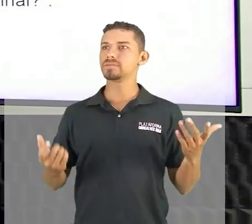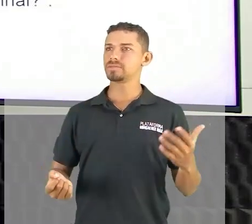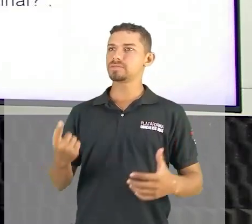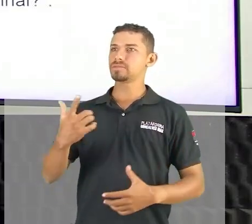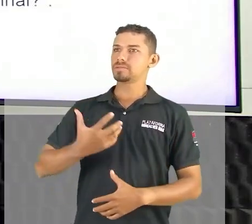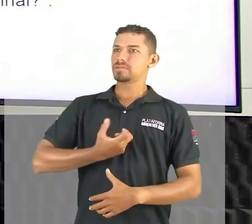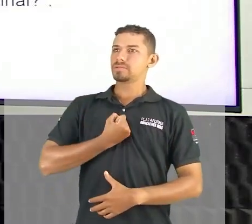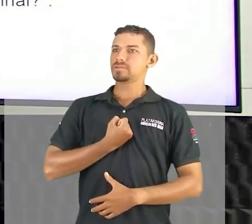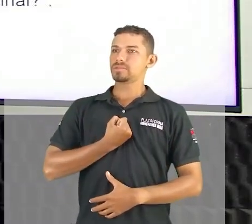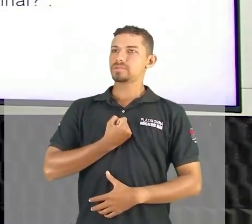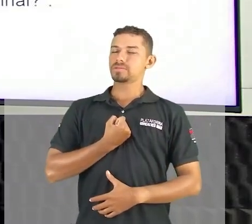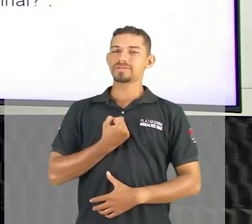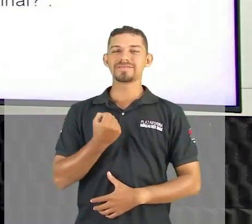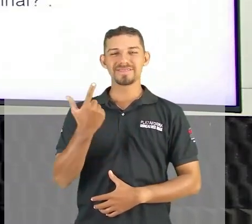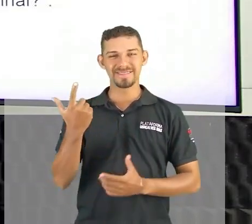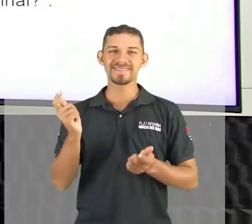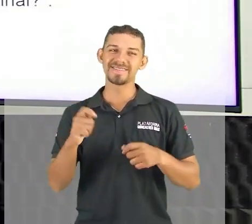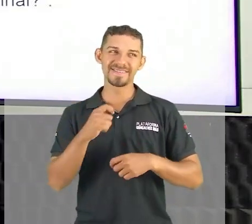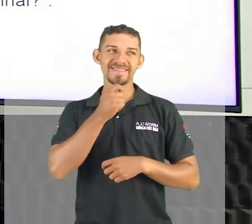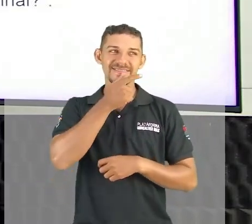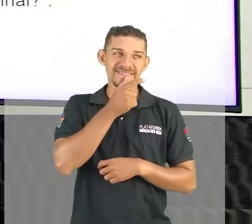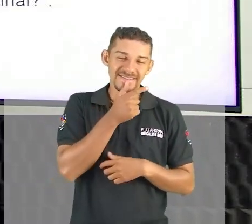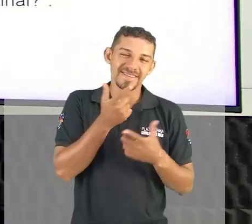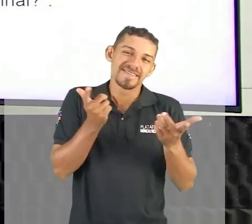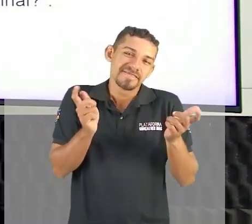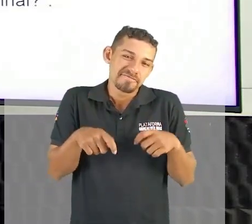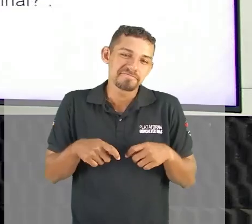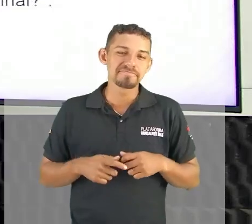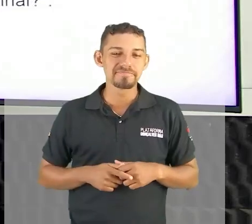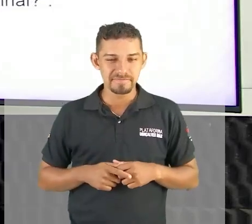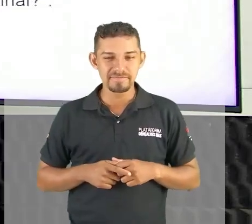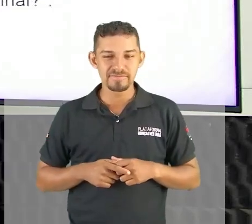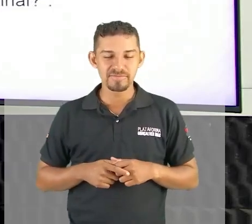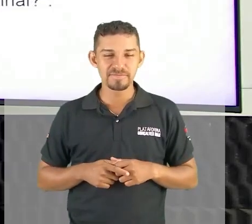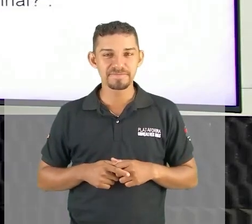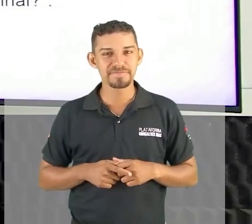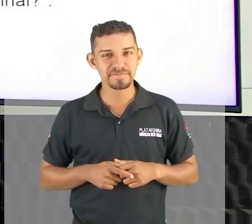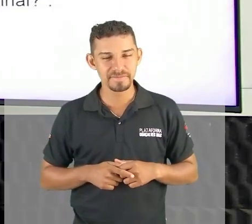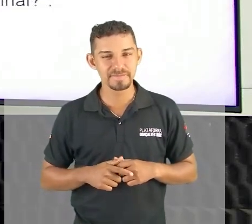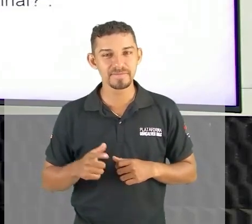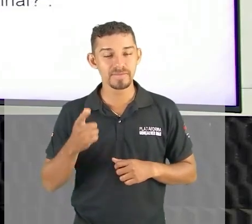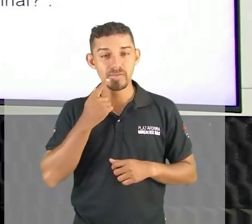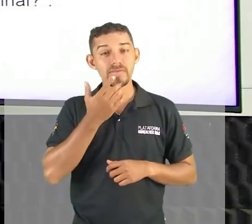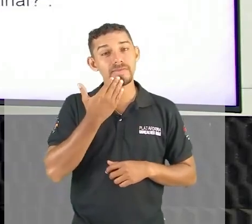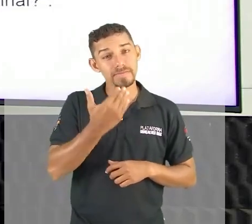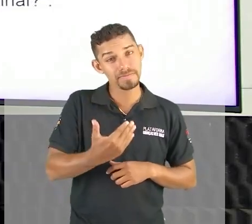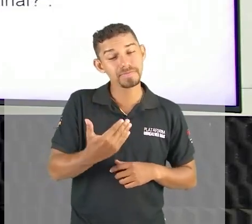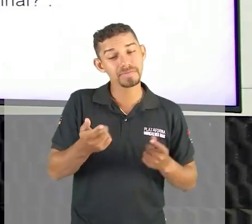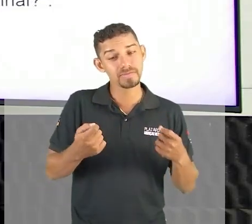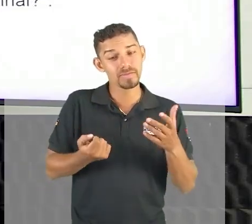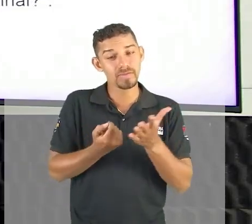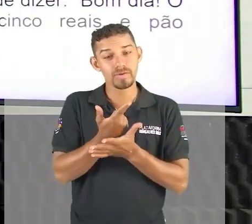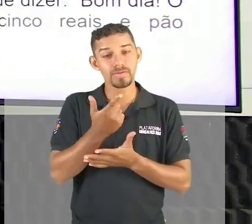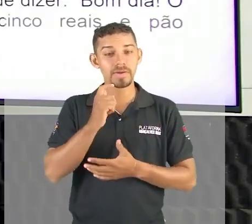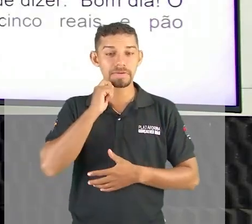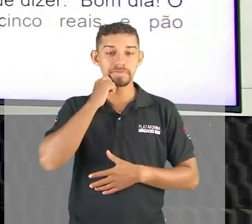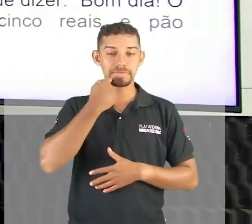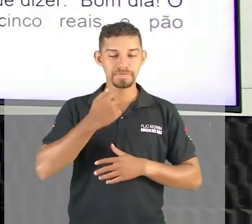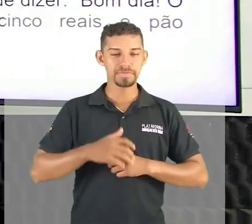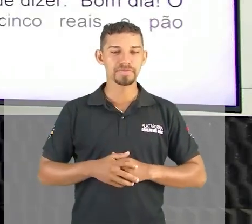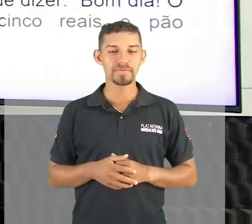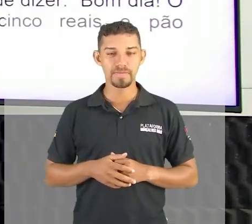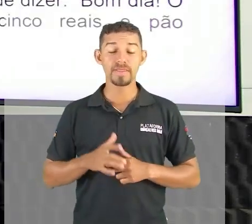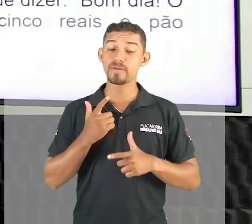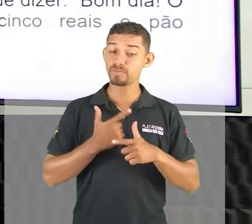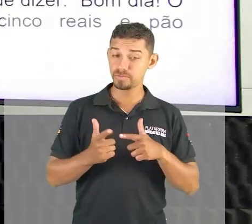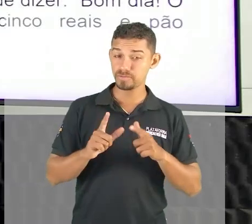que se assustar né com esse formato essa forma de fazer eh solicitar realizar compra de de pão